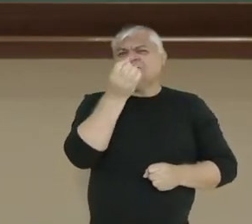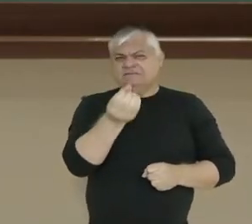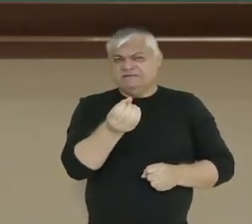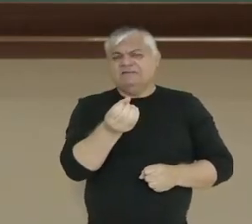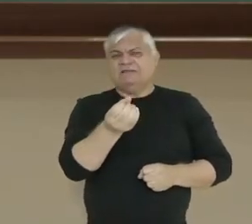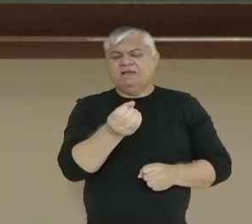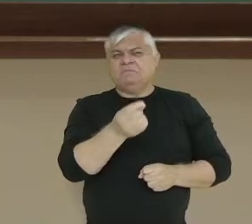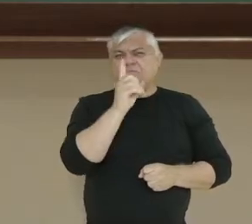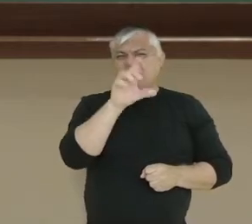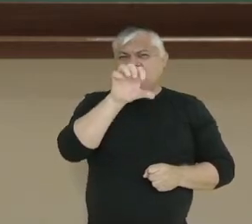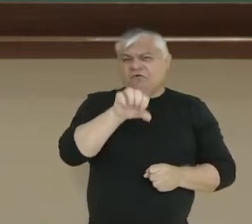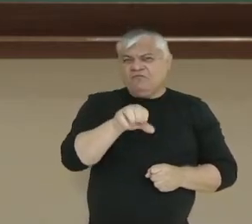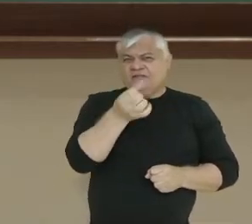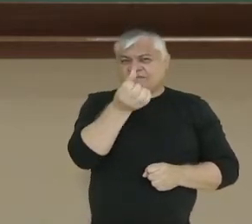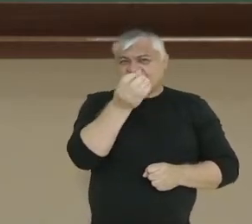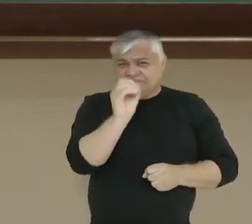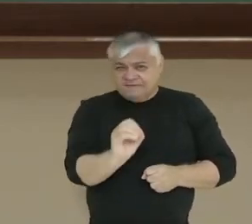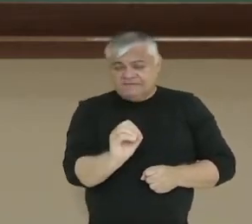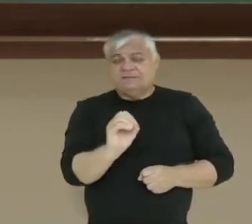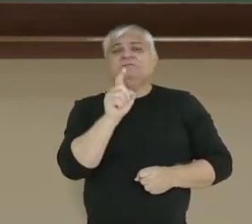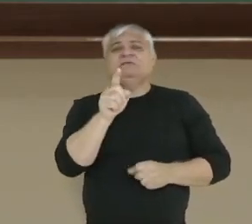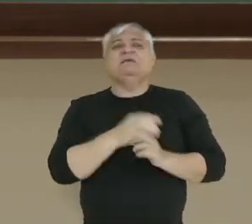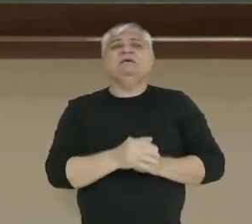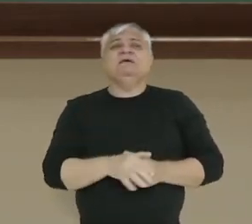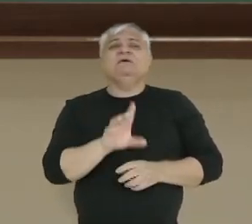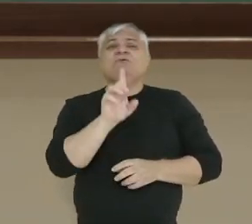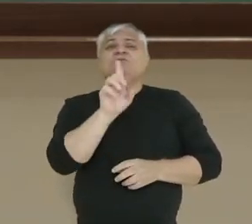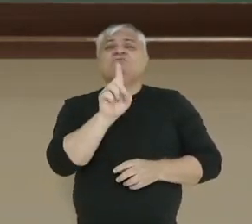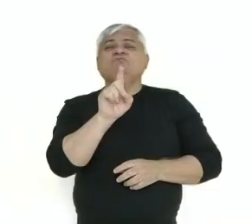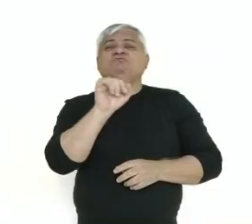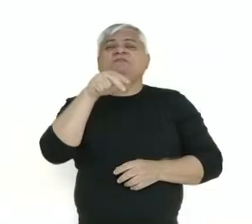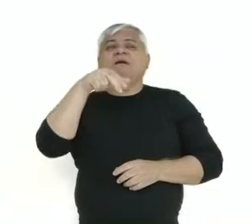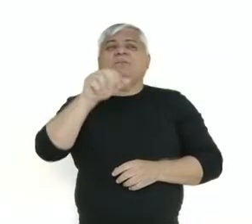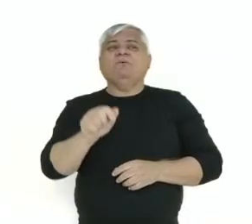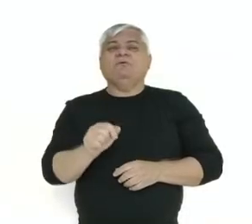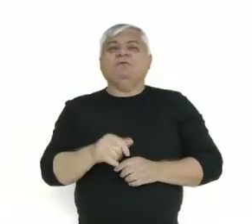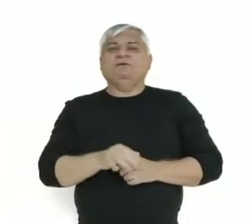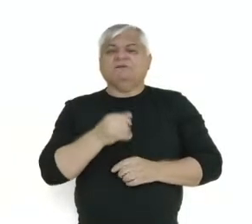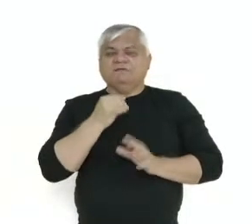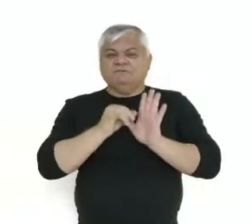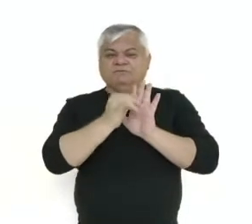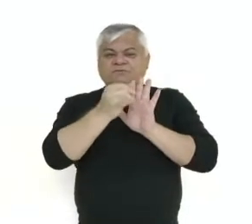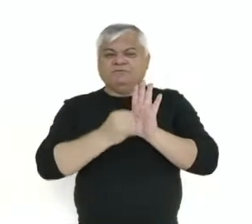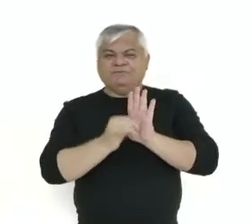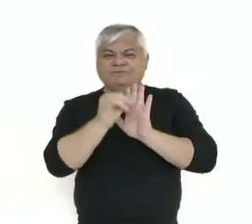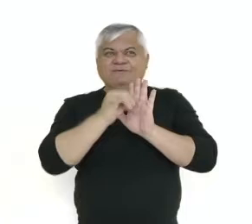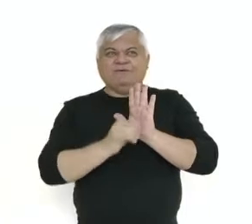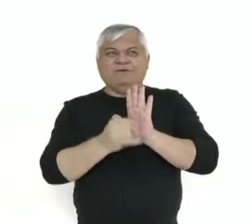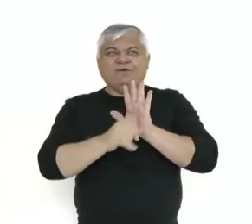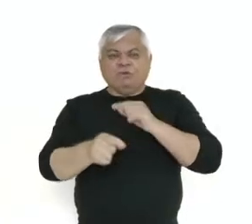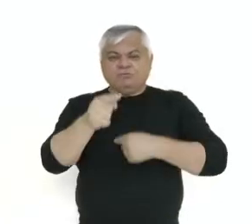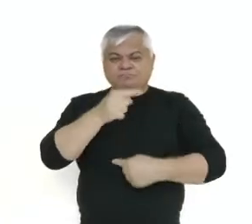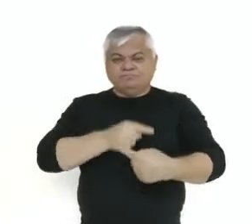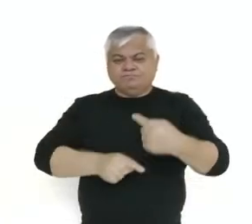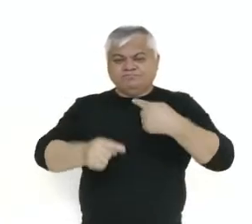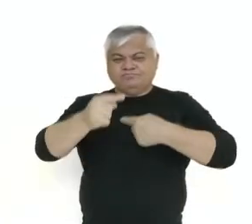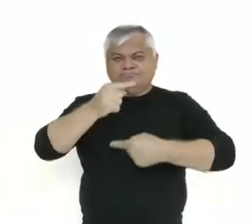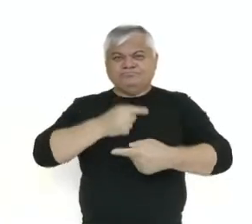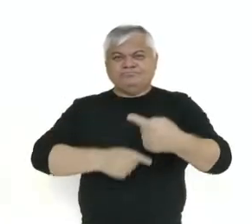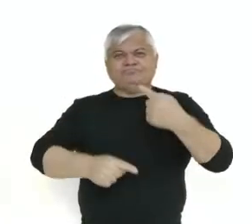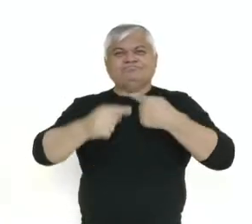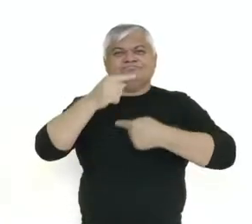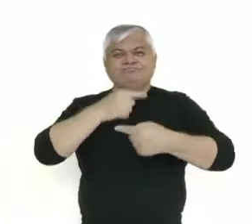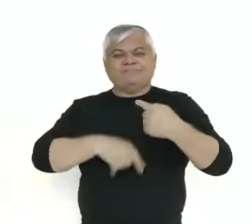essa segunda revolução industrial. Isso porque ele era um gerador de eletricidade que permite a transmissão de